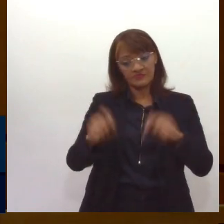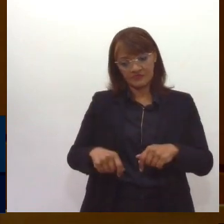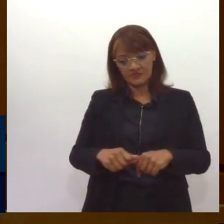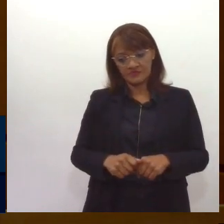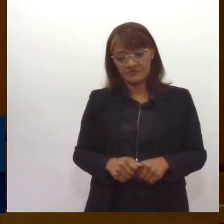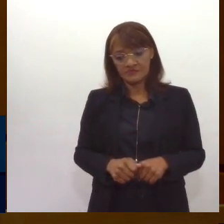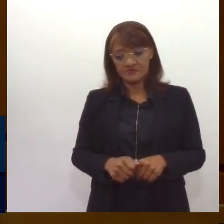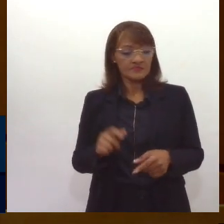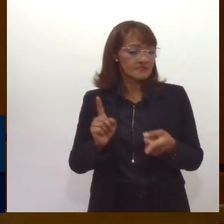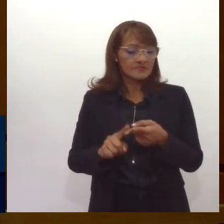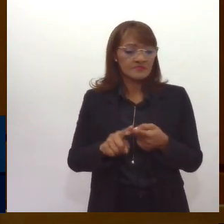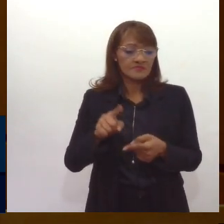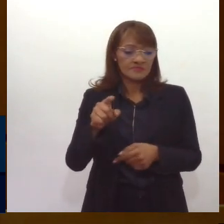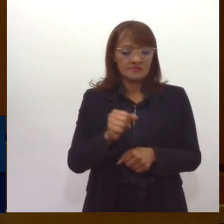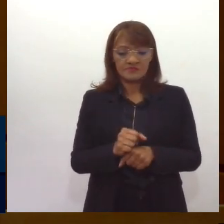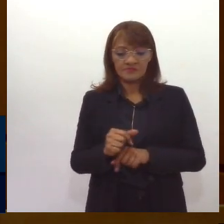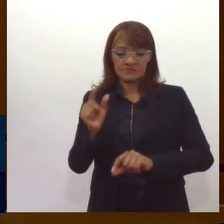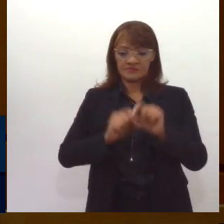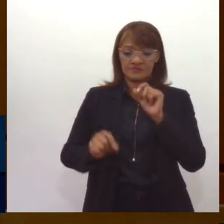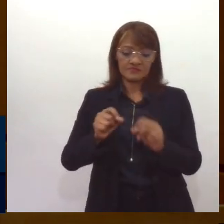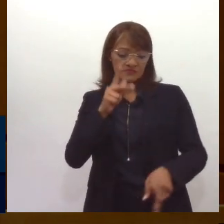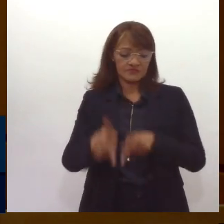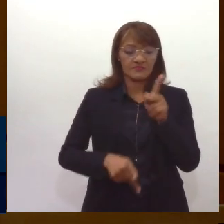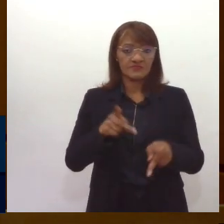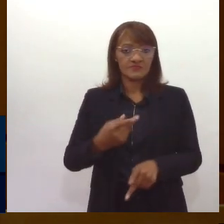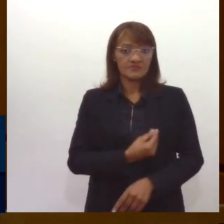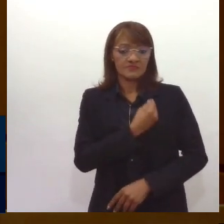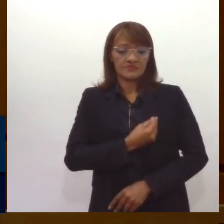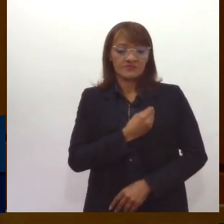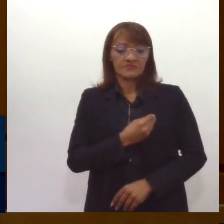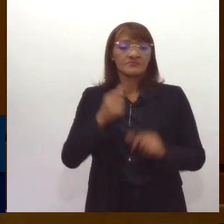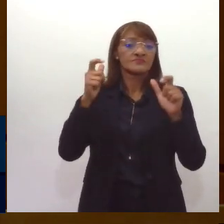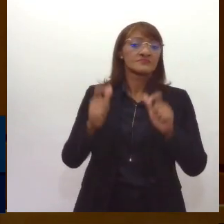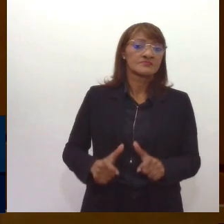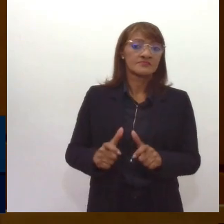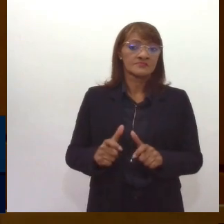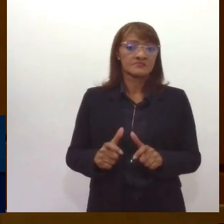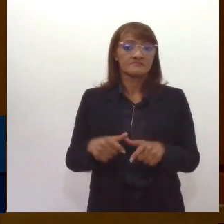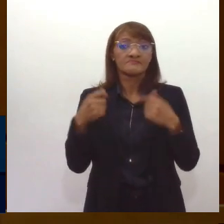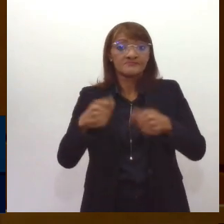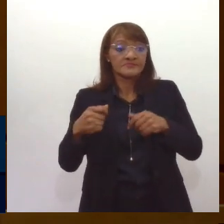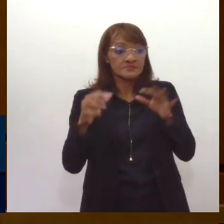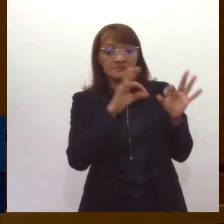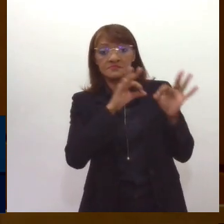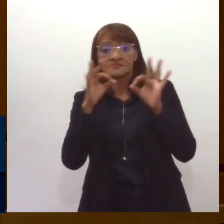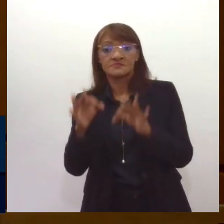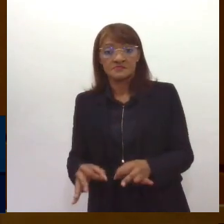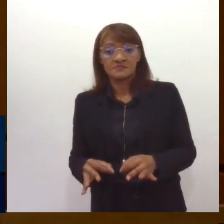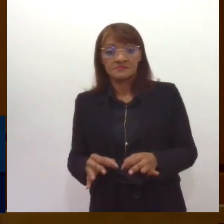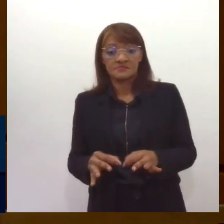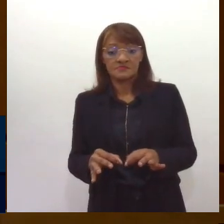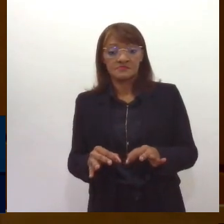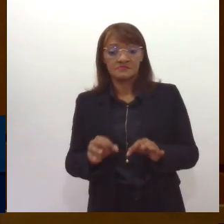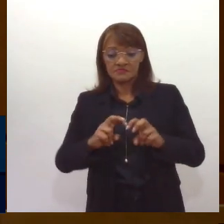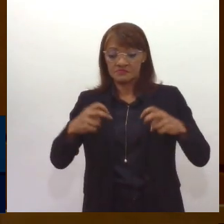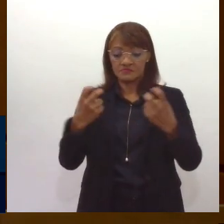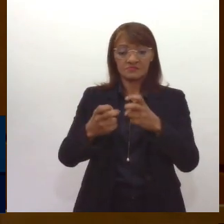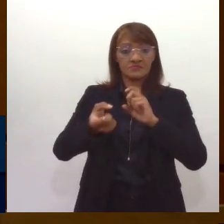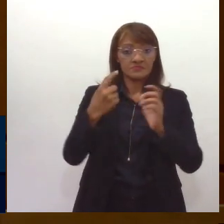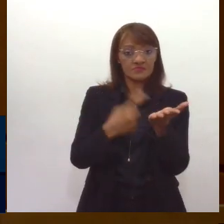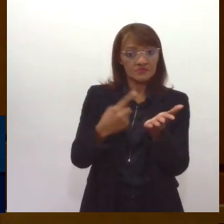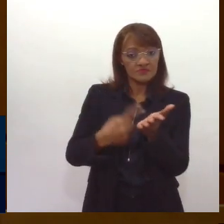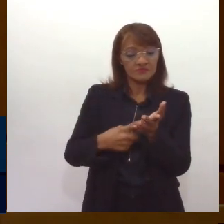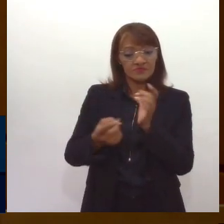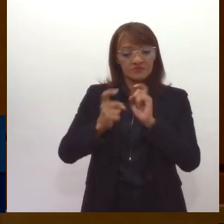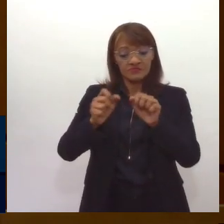o povo daquela localidade seja ouvido, que realize o plebiscito. E esta casa,